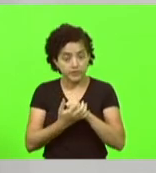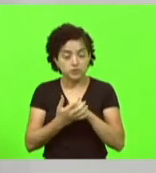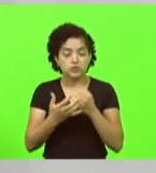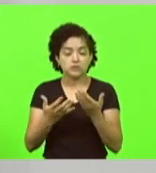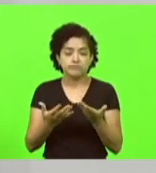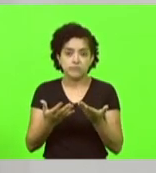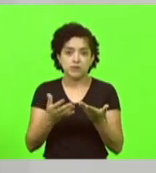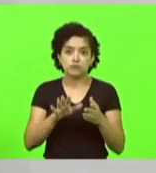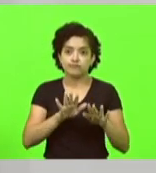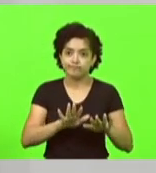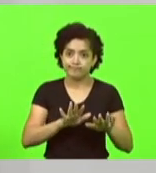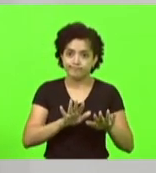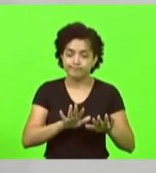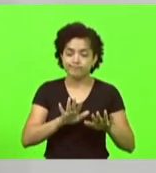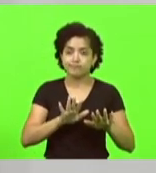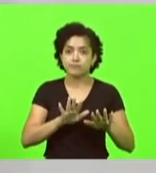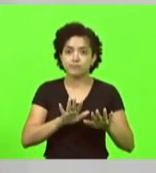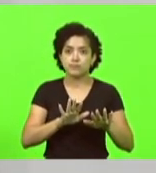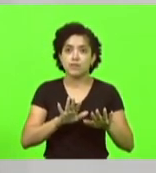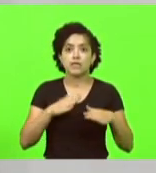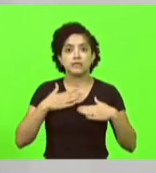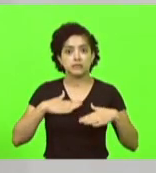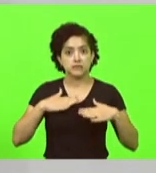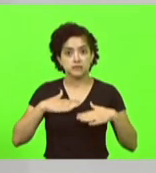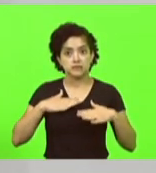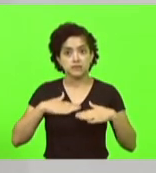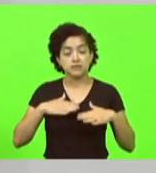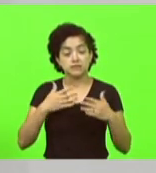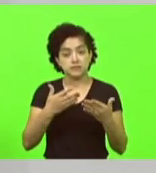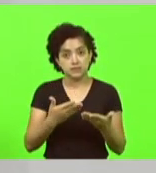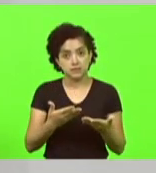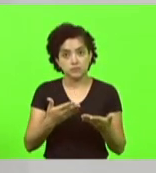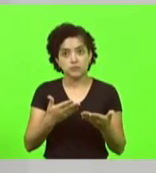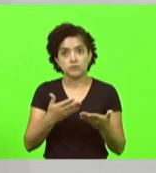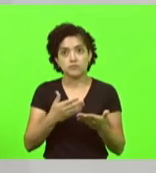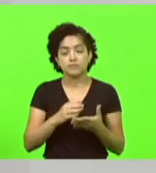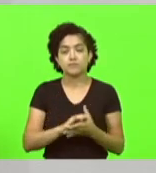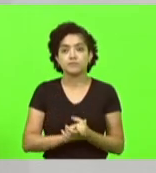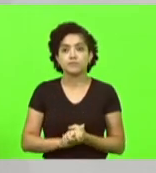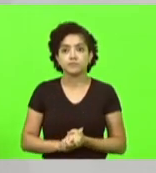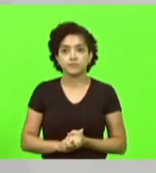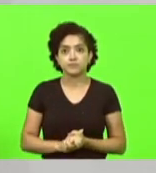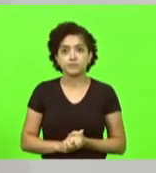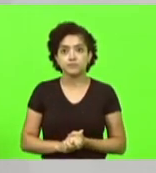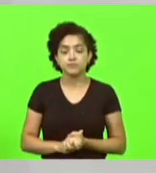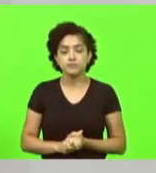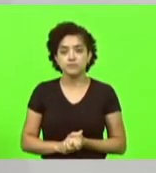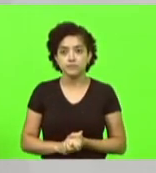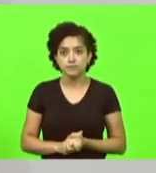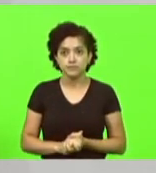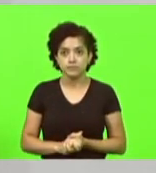resguardando a saúde de todos nós e a dele. Ele está